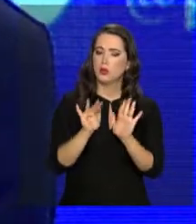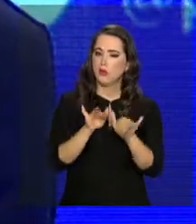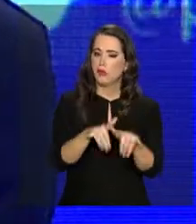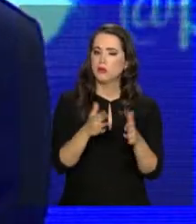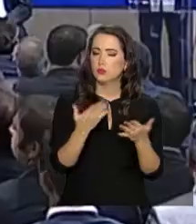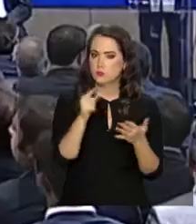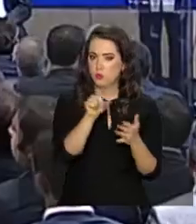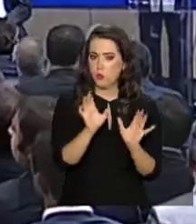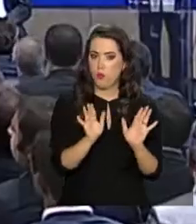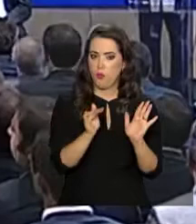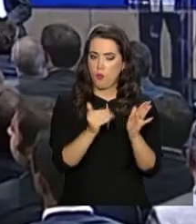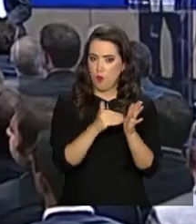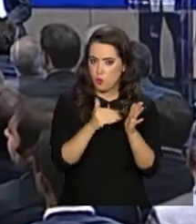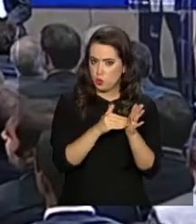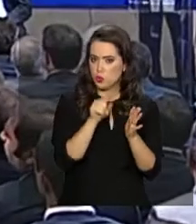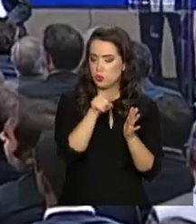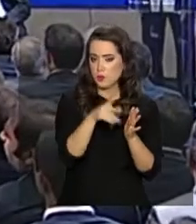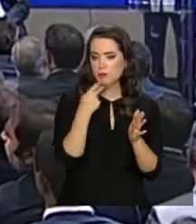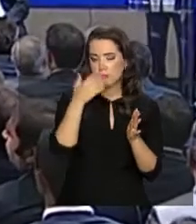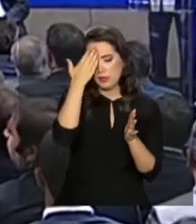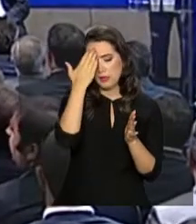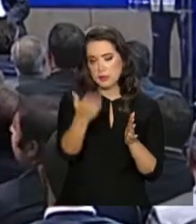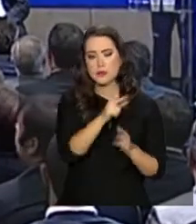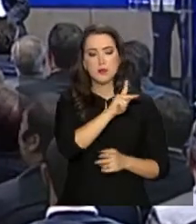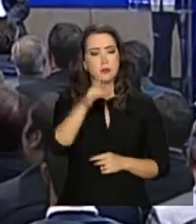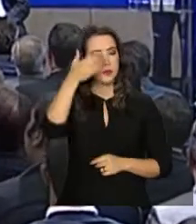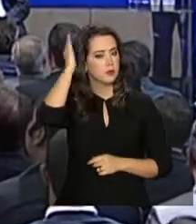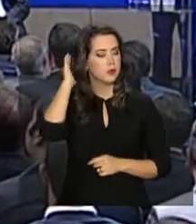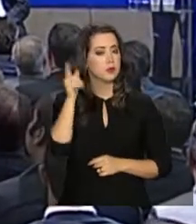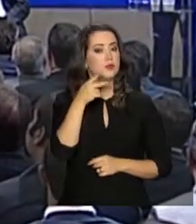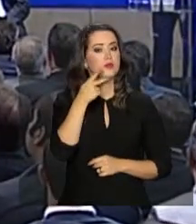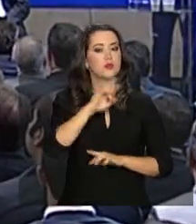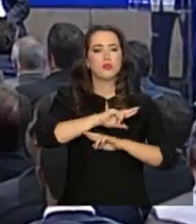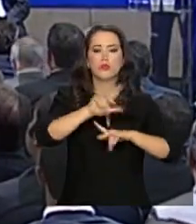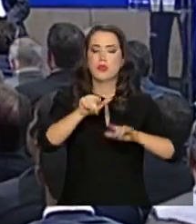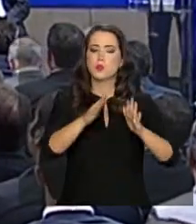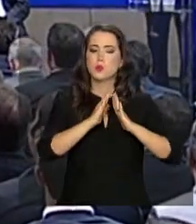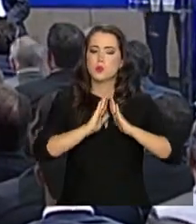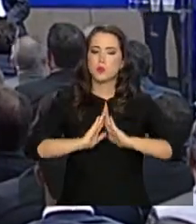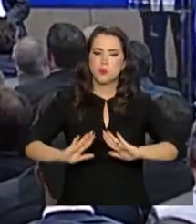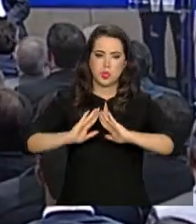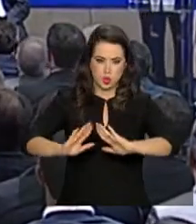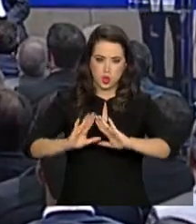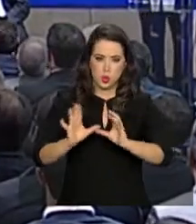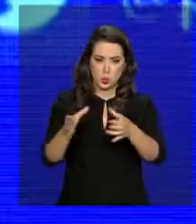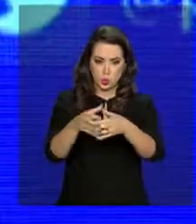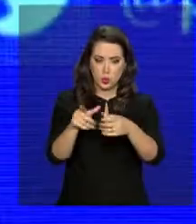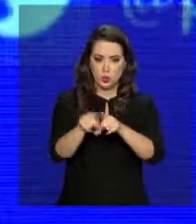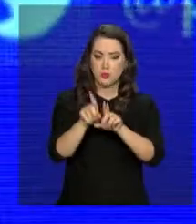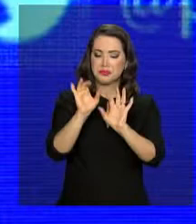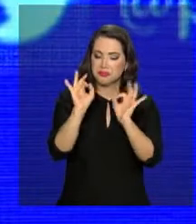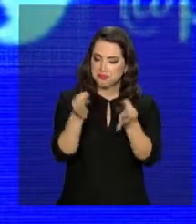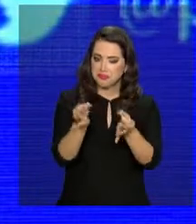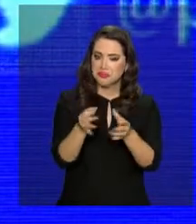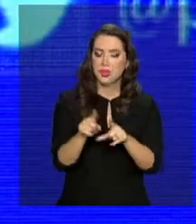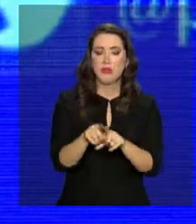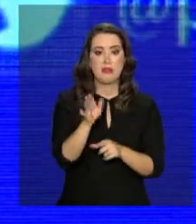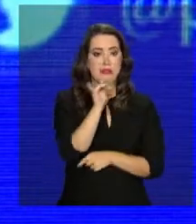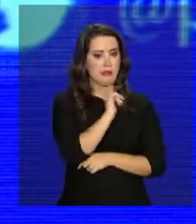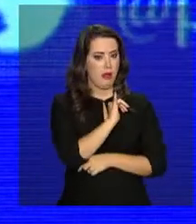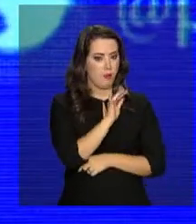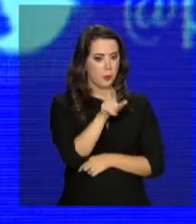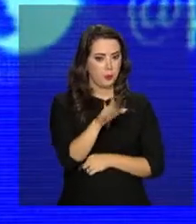2018 para agradecer ao presidente temer os vários pedidos do movimento que foram atendidos ele citou por exemplo